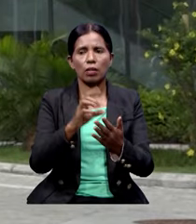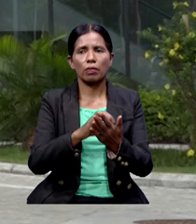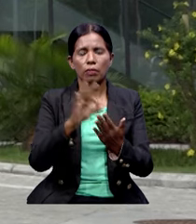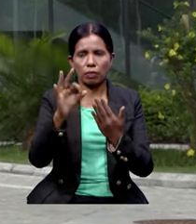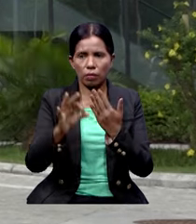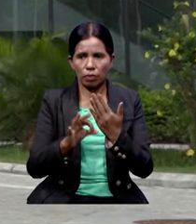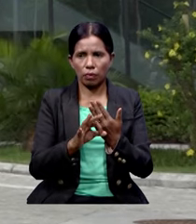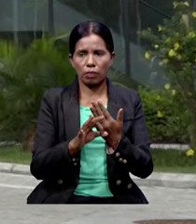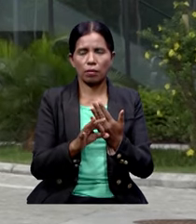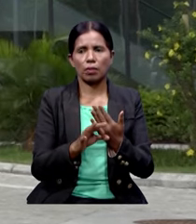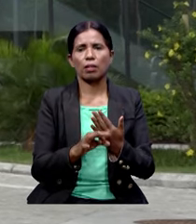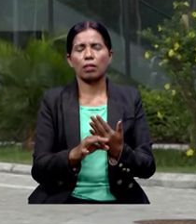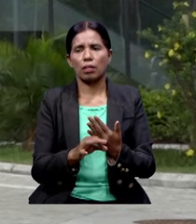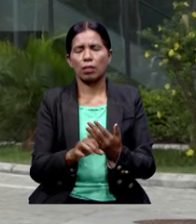nessa